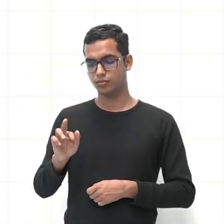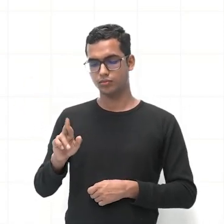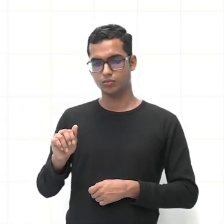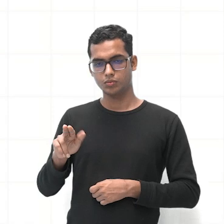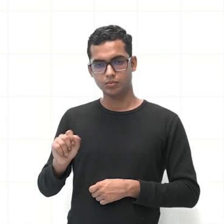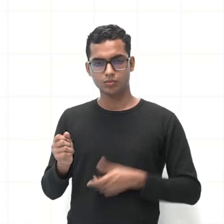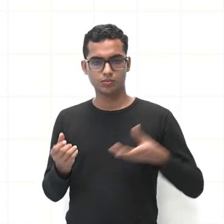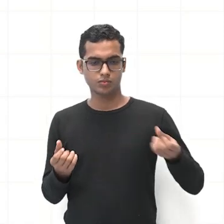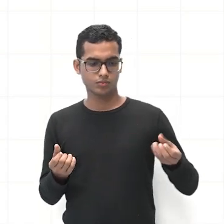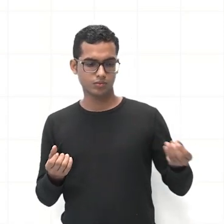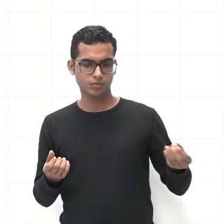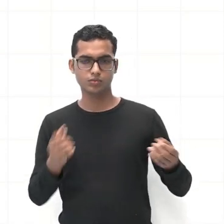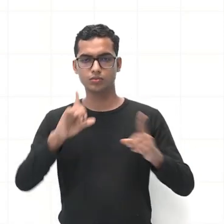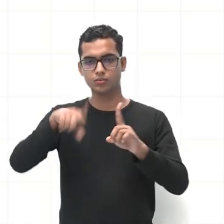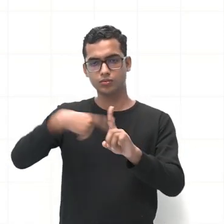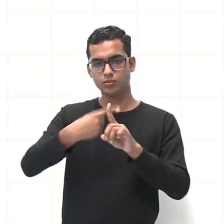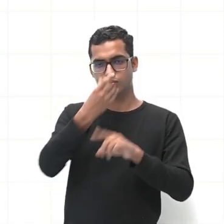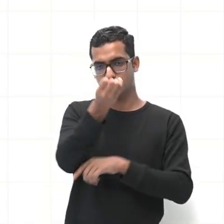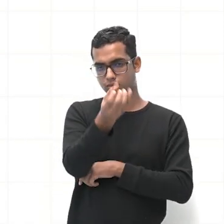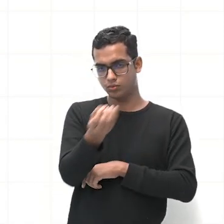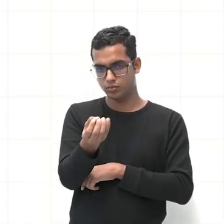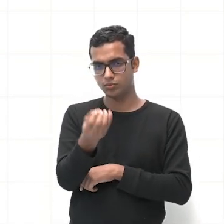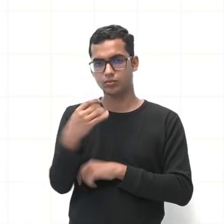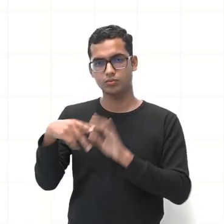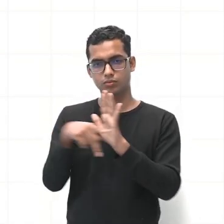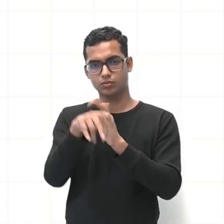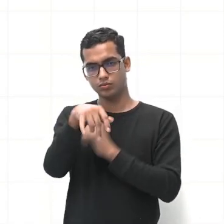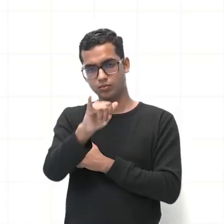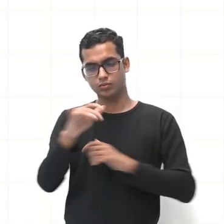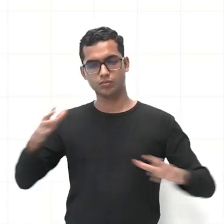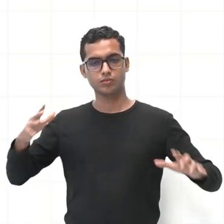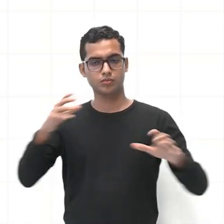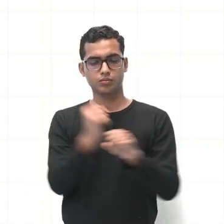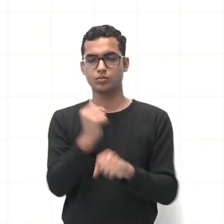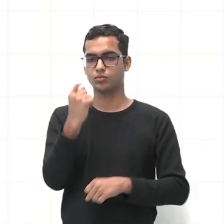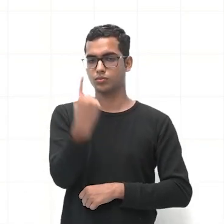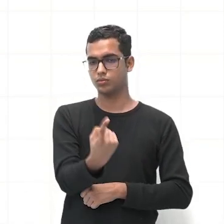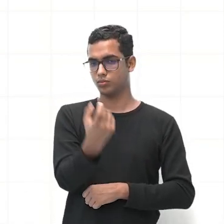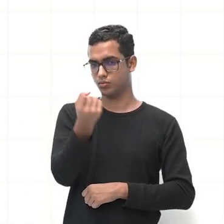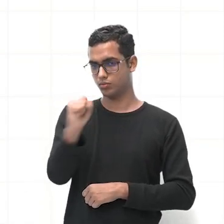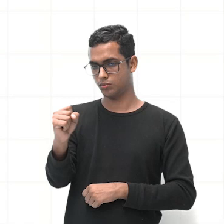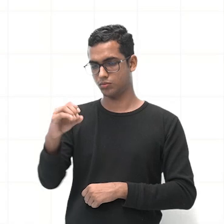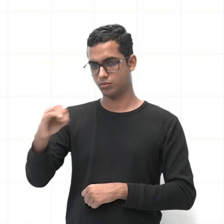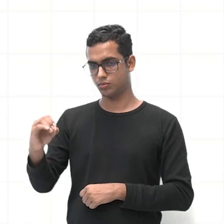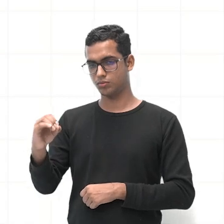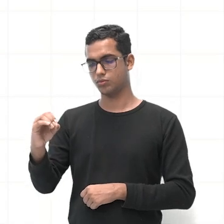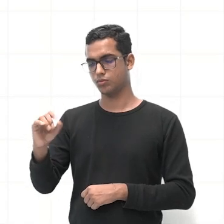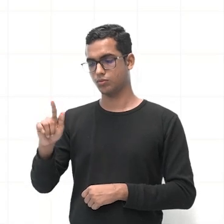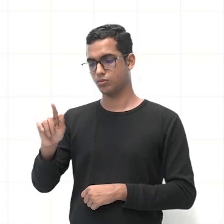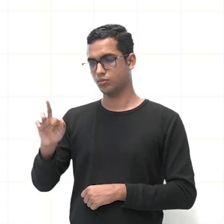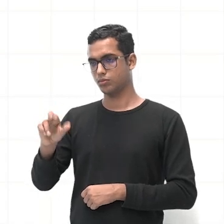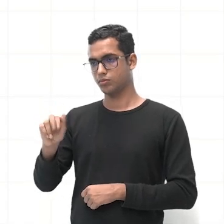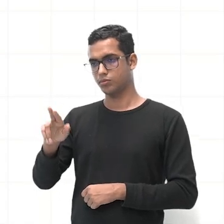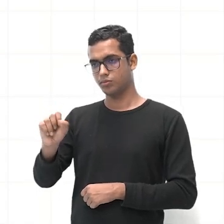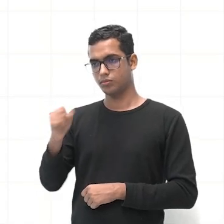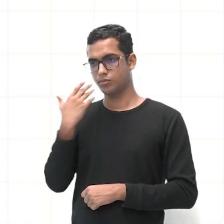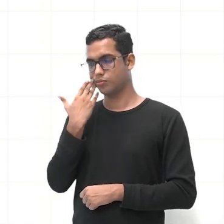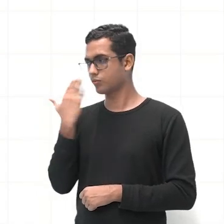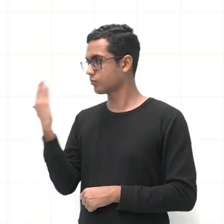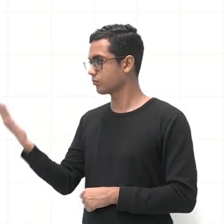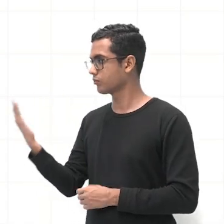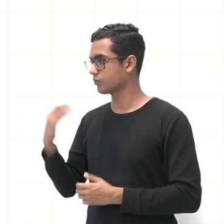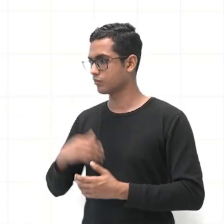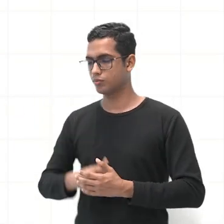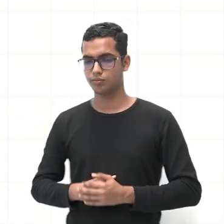Então, todo o triângulo, a soma da medida dos seus ângulos internos é igual